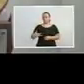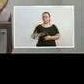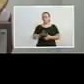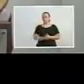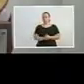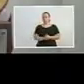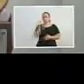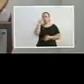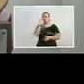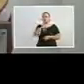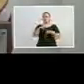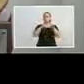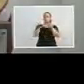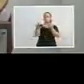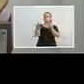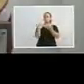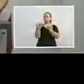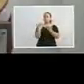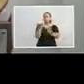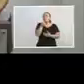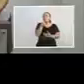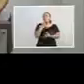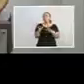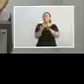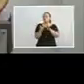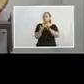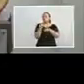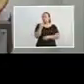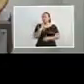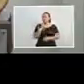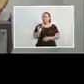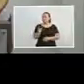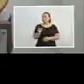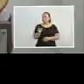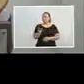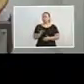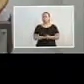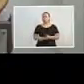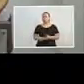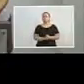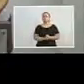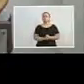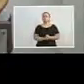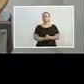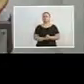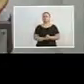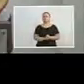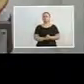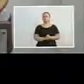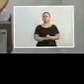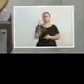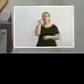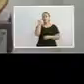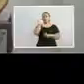bom diálogo, uma boa aproximação, no sentido de que se possa, durante